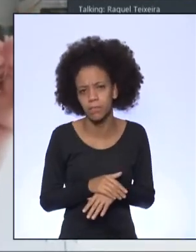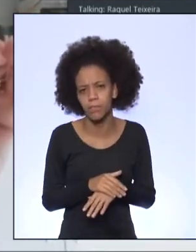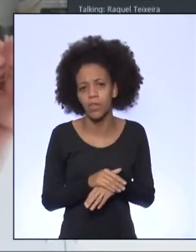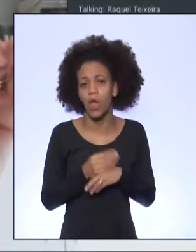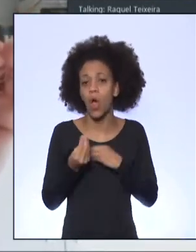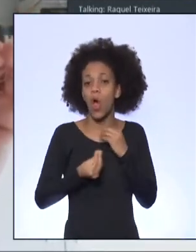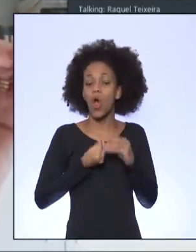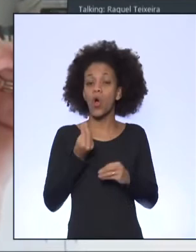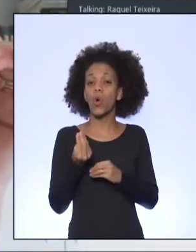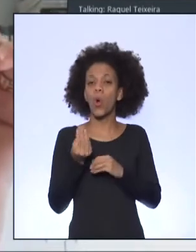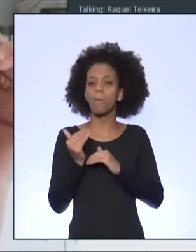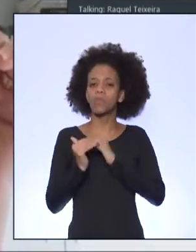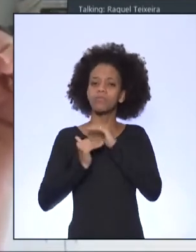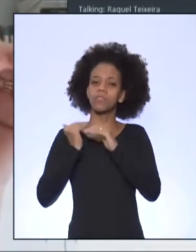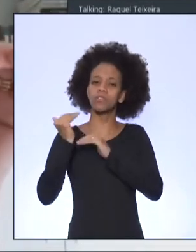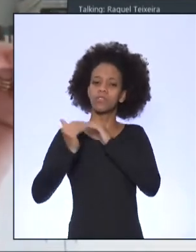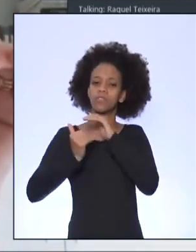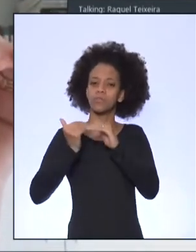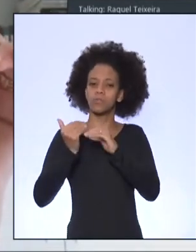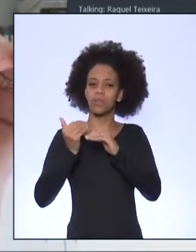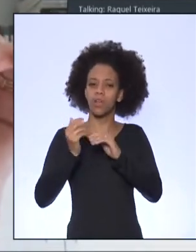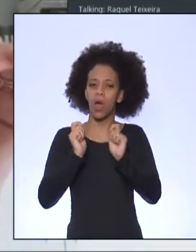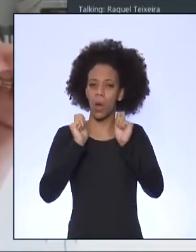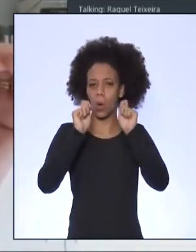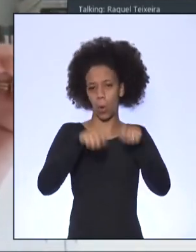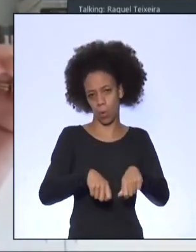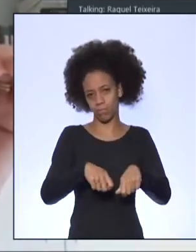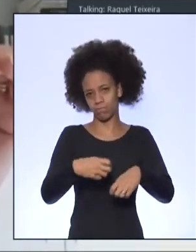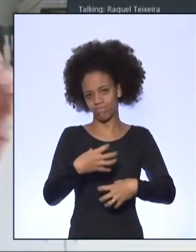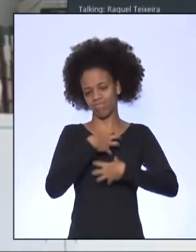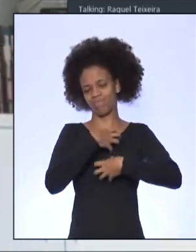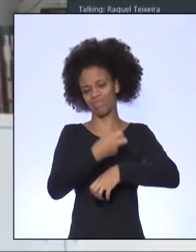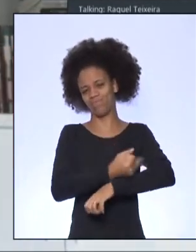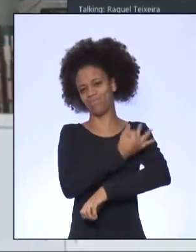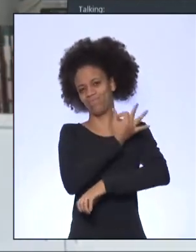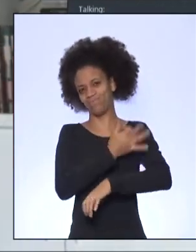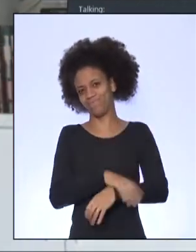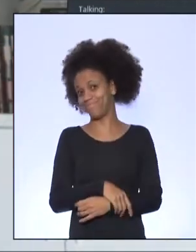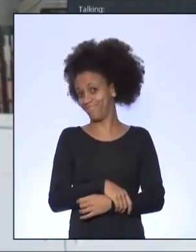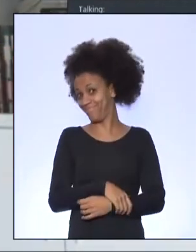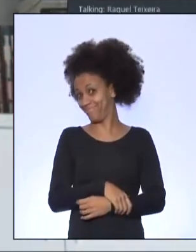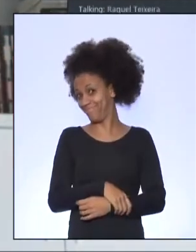eu posso desenvolver as minhas competências socioemocionais.